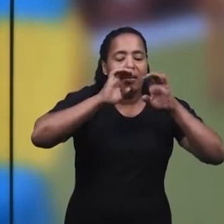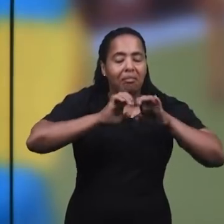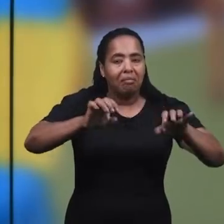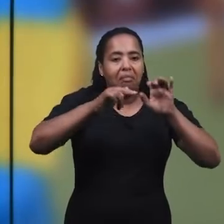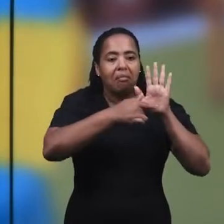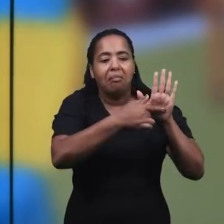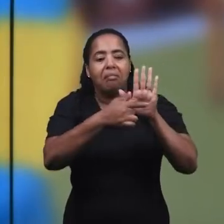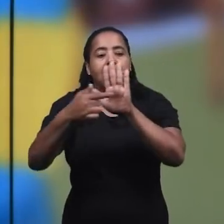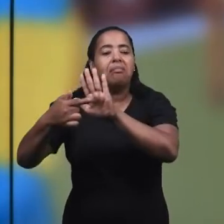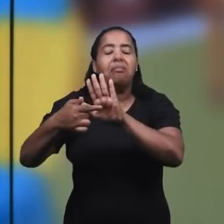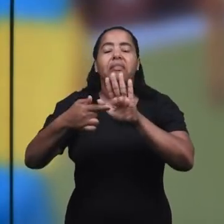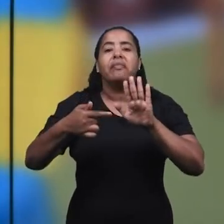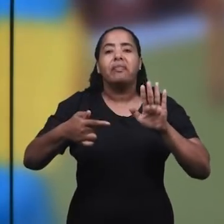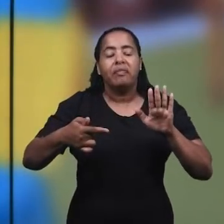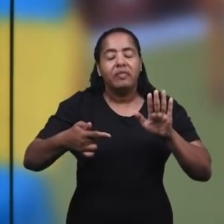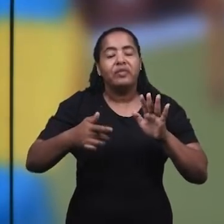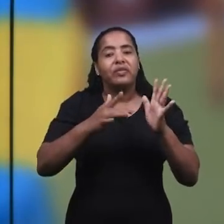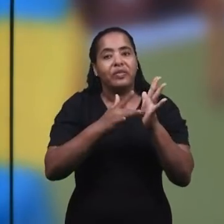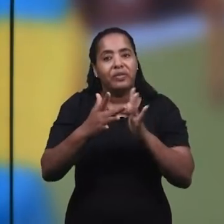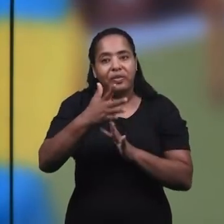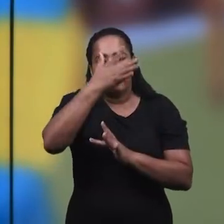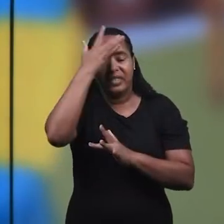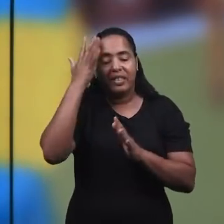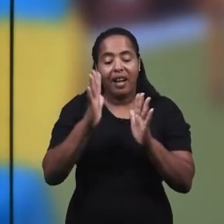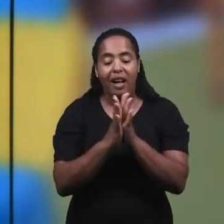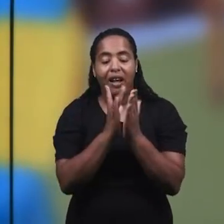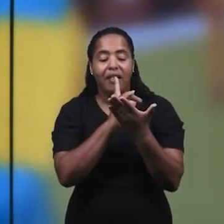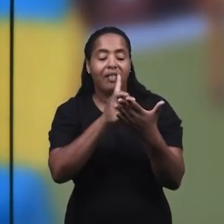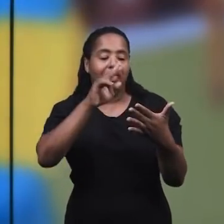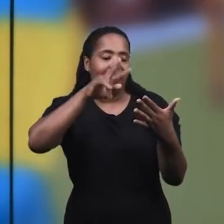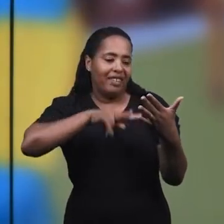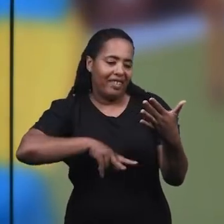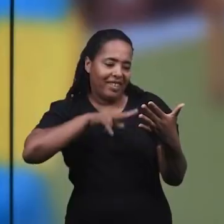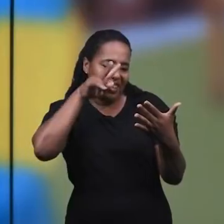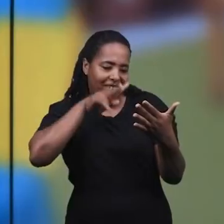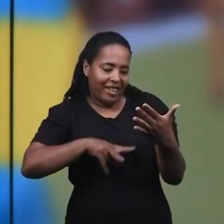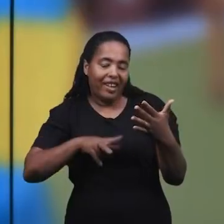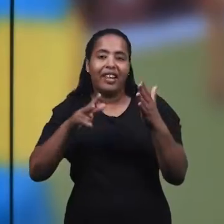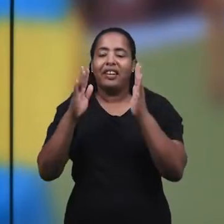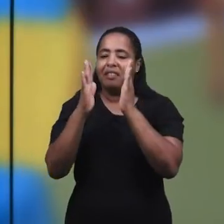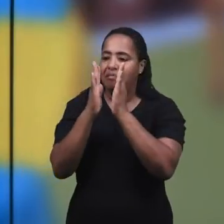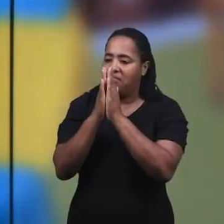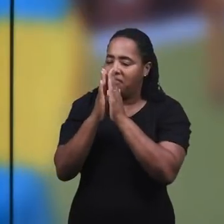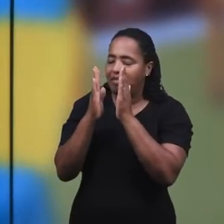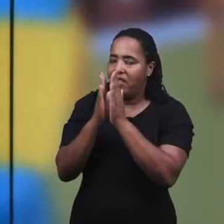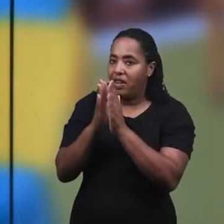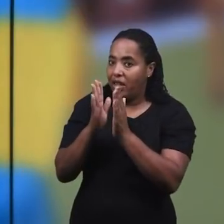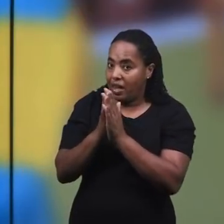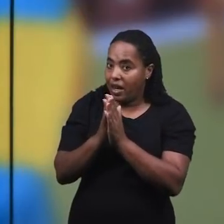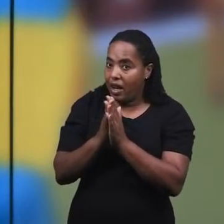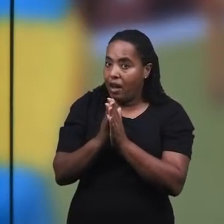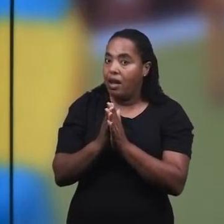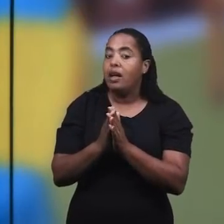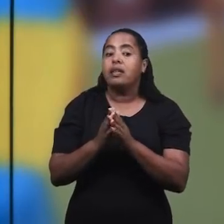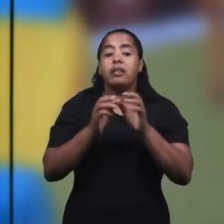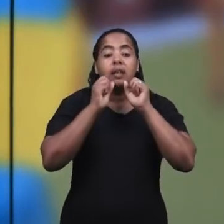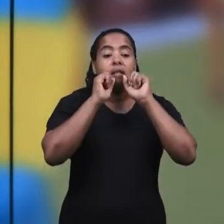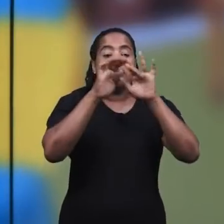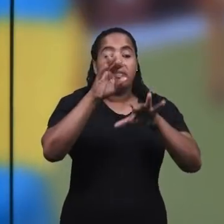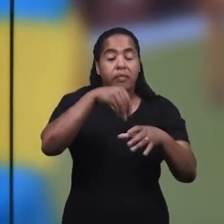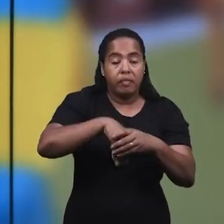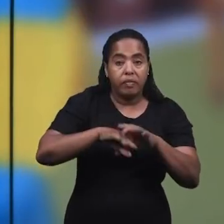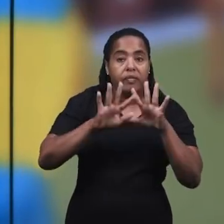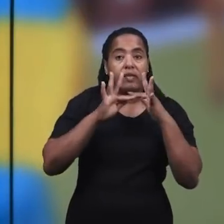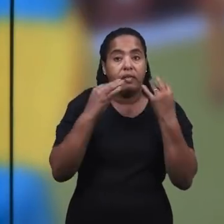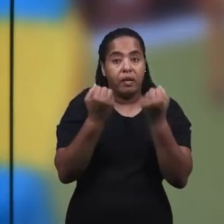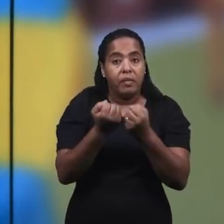Jesus para pessoas, ler a Bíblia, orar, ser uma bênção na nossa família, na nossa